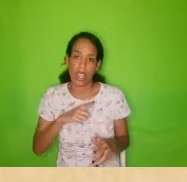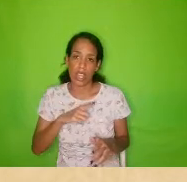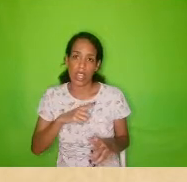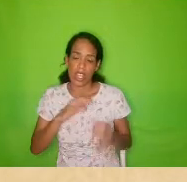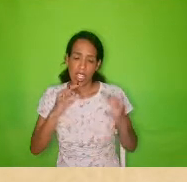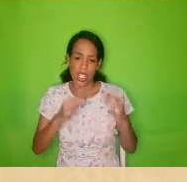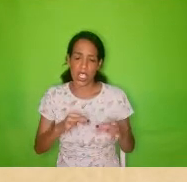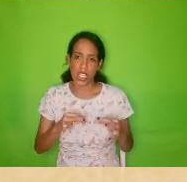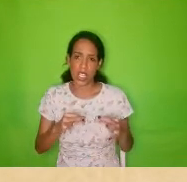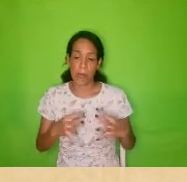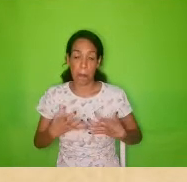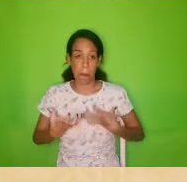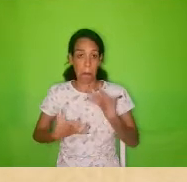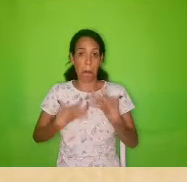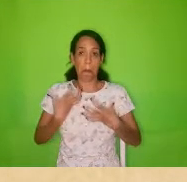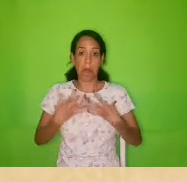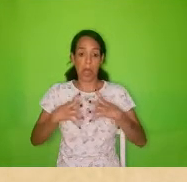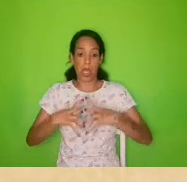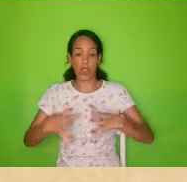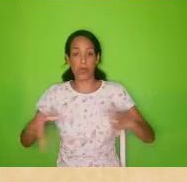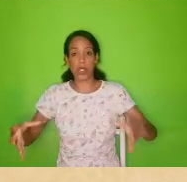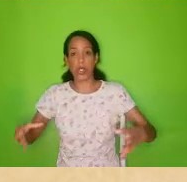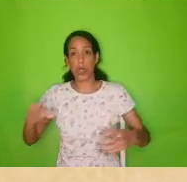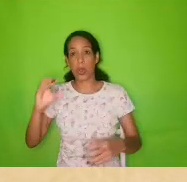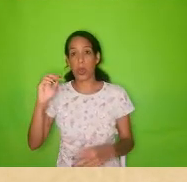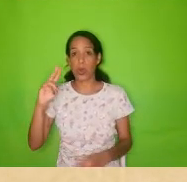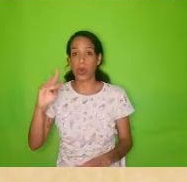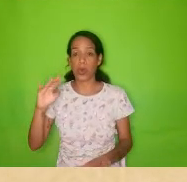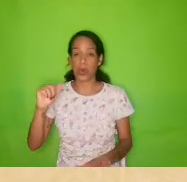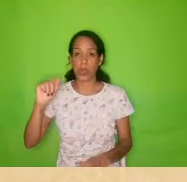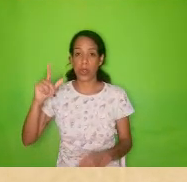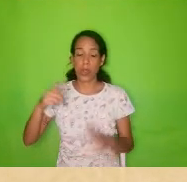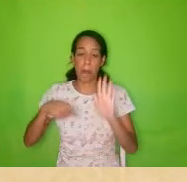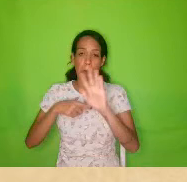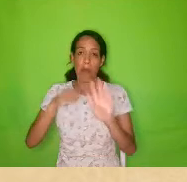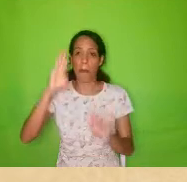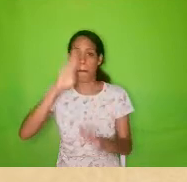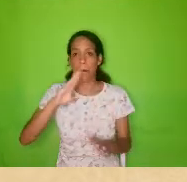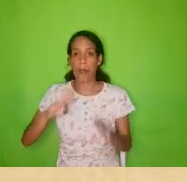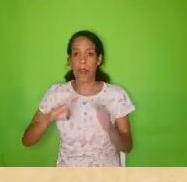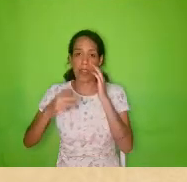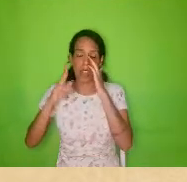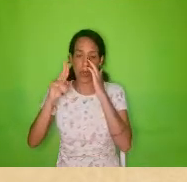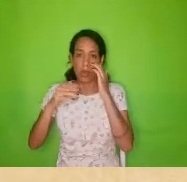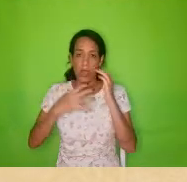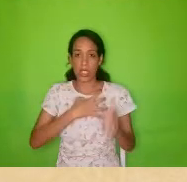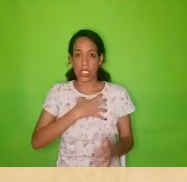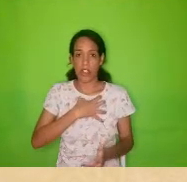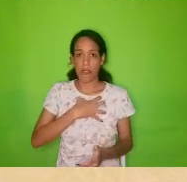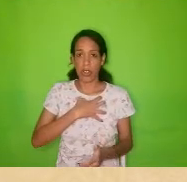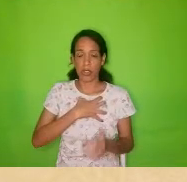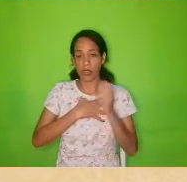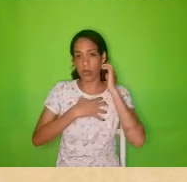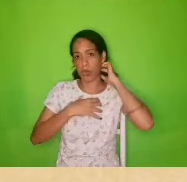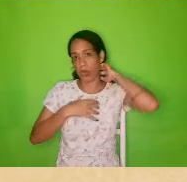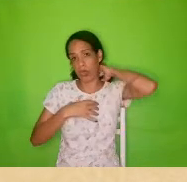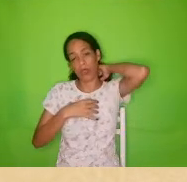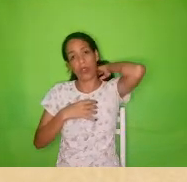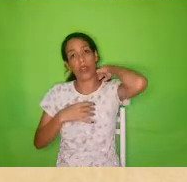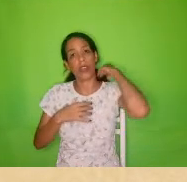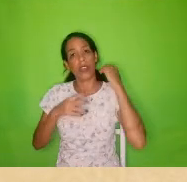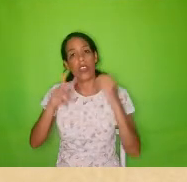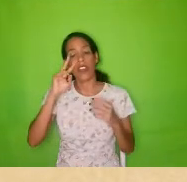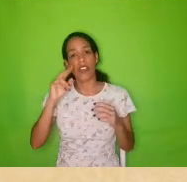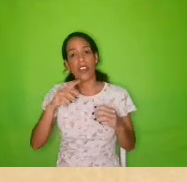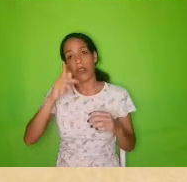glamour na dimensão cultural apresentada no Brasil, via Salvador, via as religiosidades de matrizes africanas